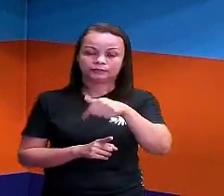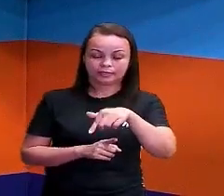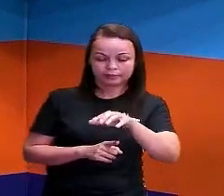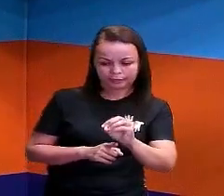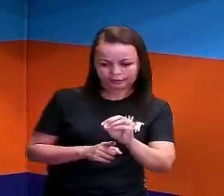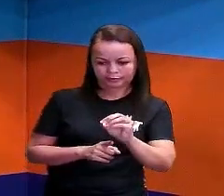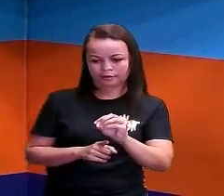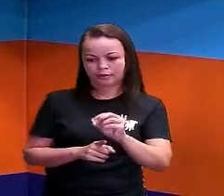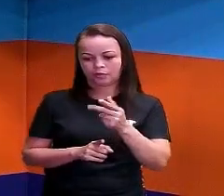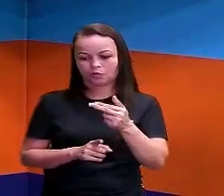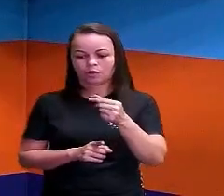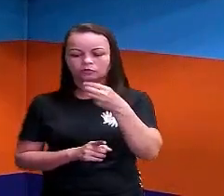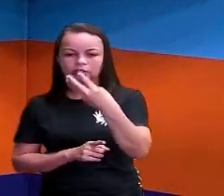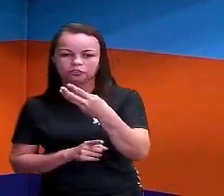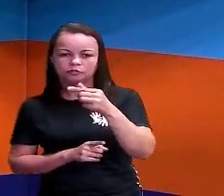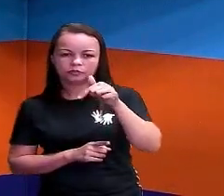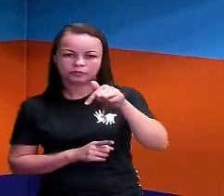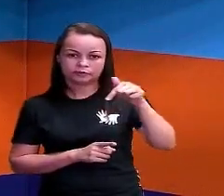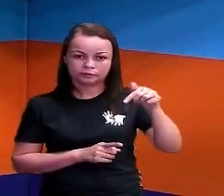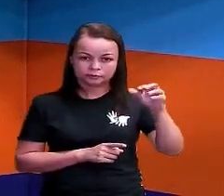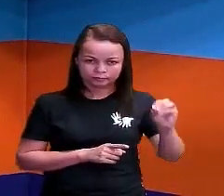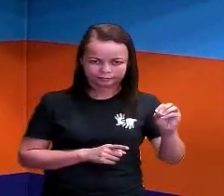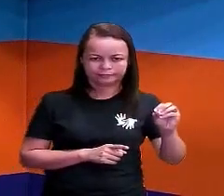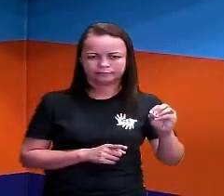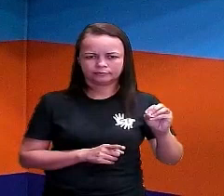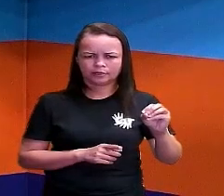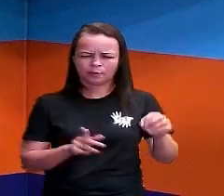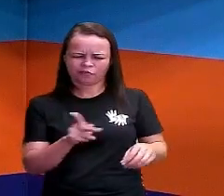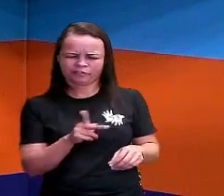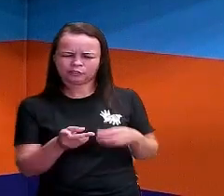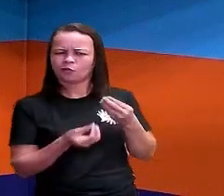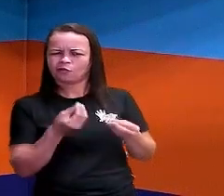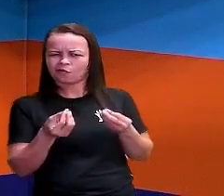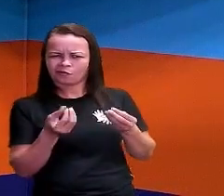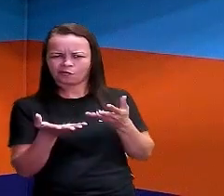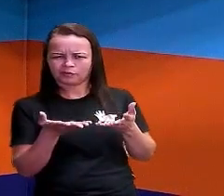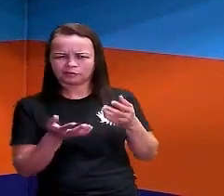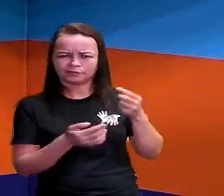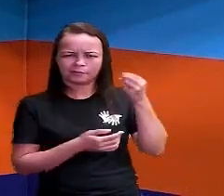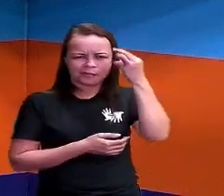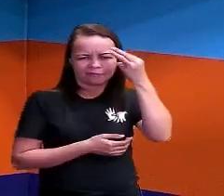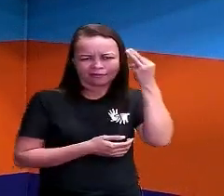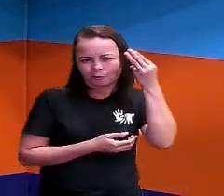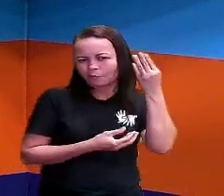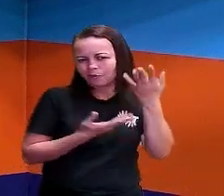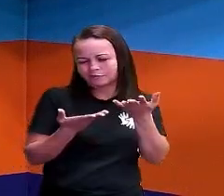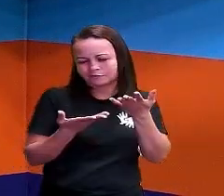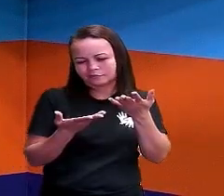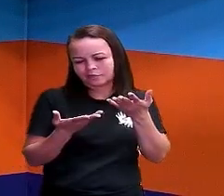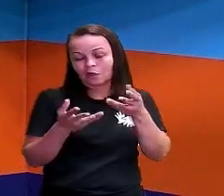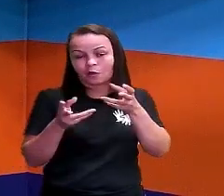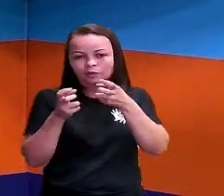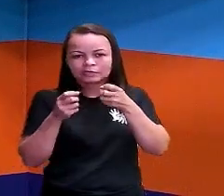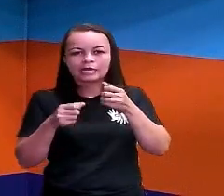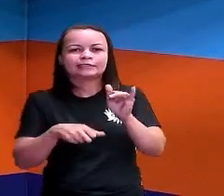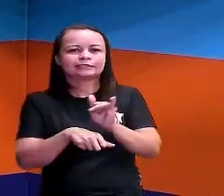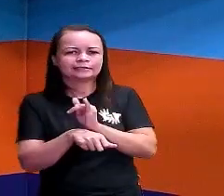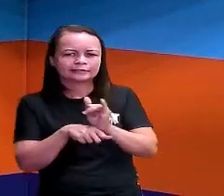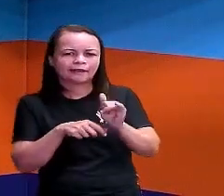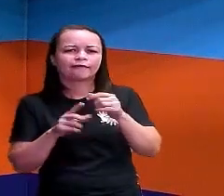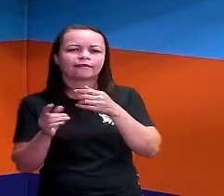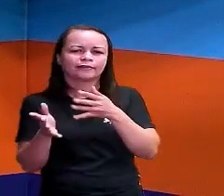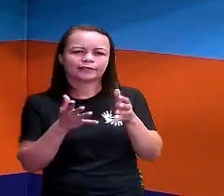a senhora fez? Presta bem atenção. Vamos mentalmente, né? Vocês viram que a gente pode usar várias técnicas de solução